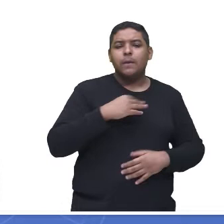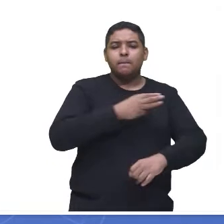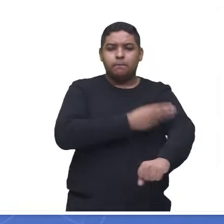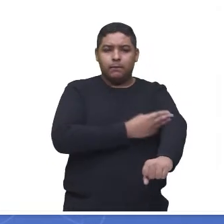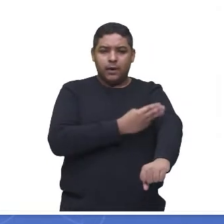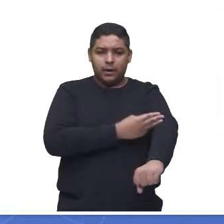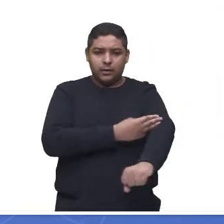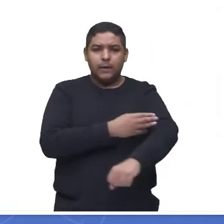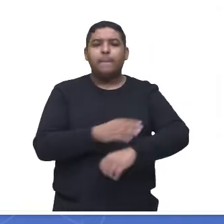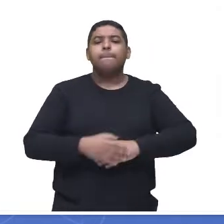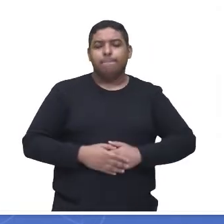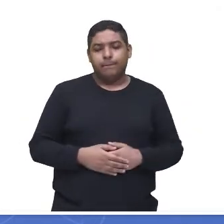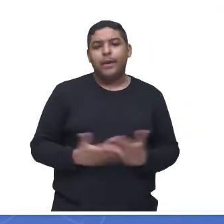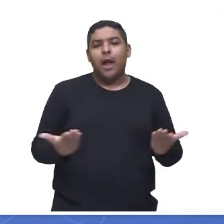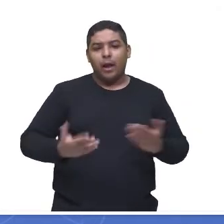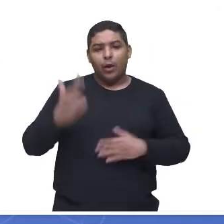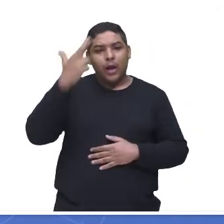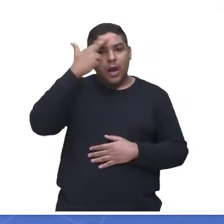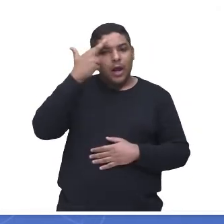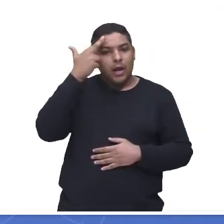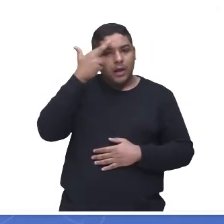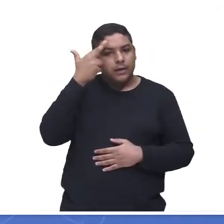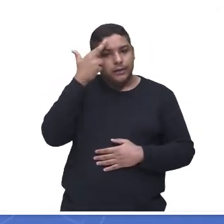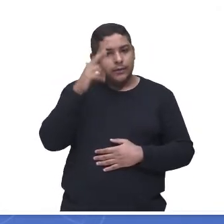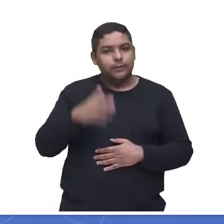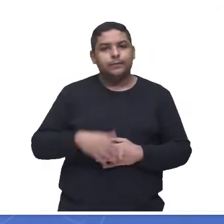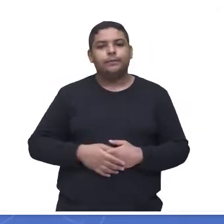razão. É a razão humana.